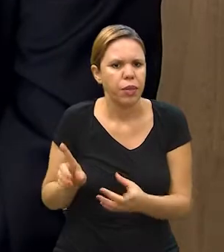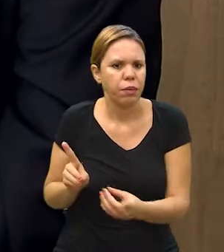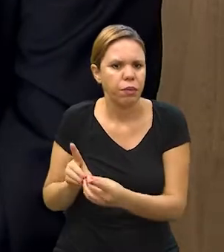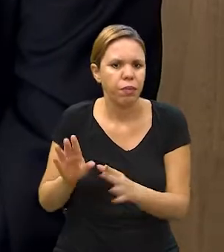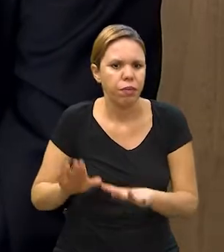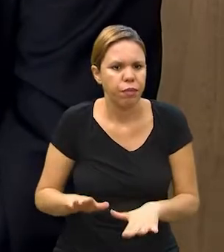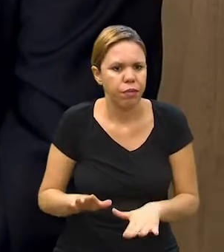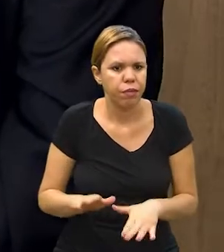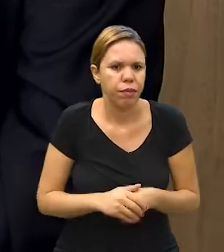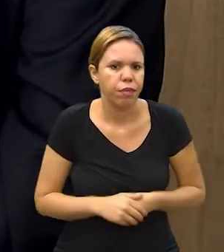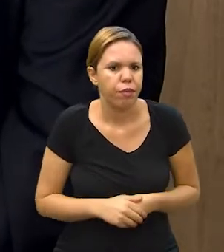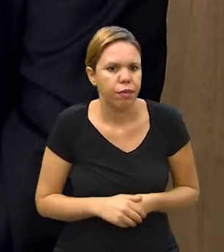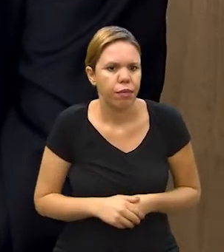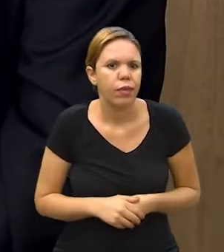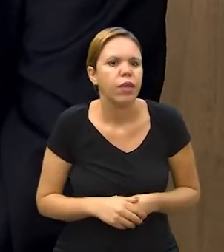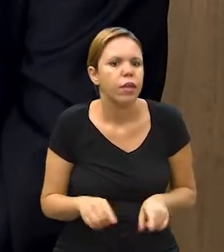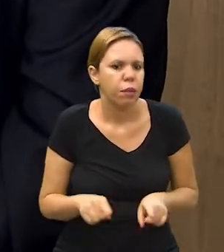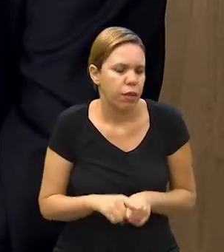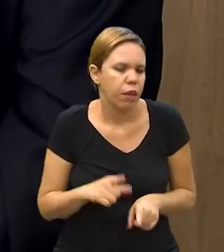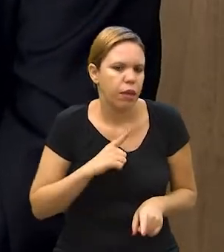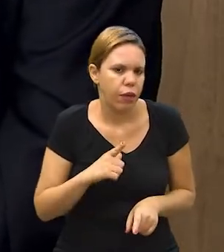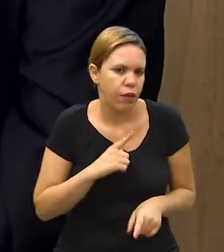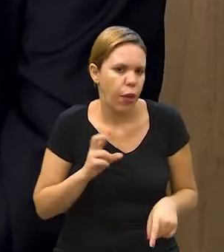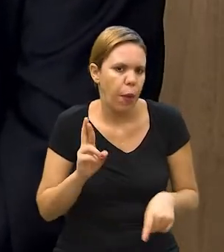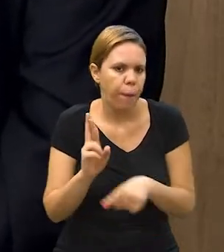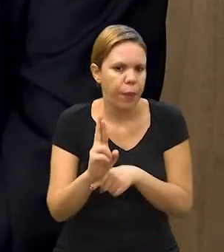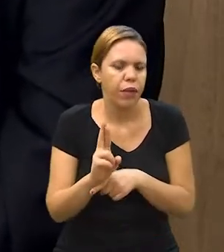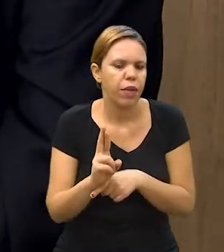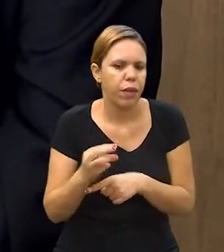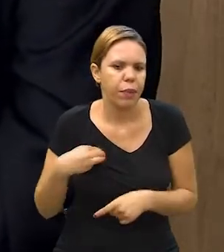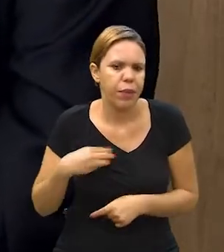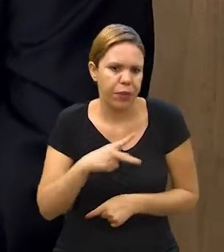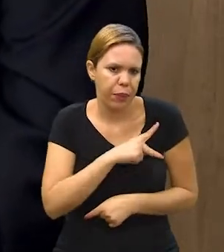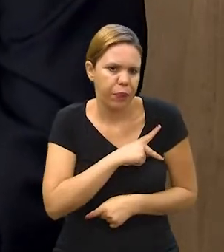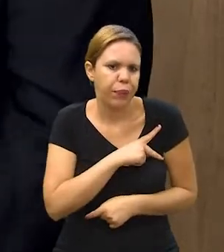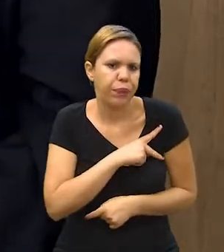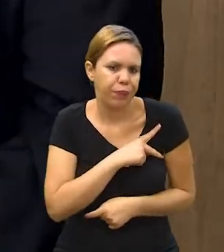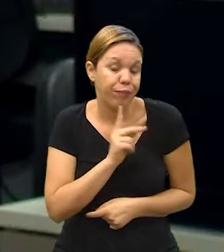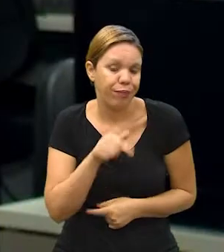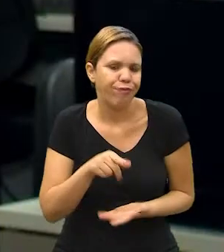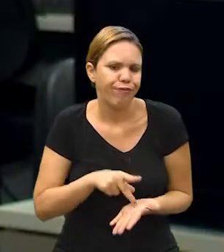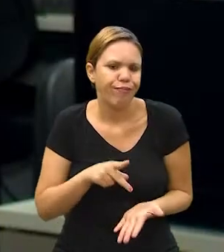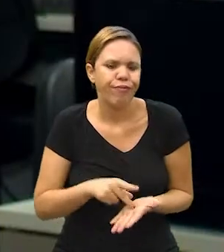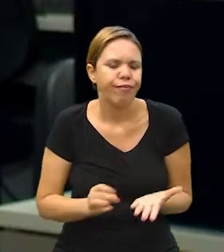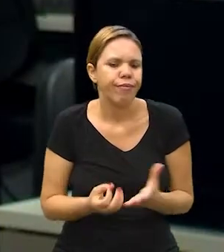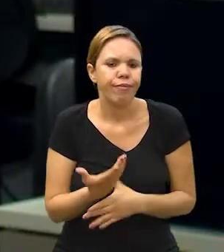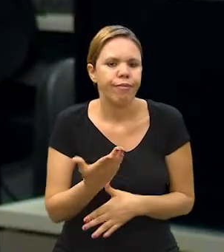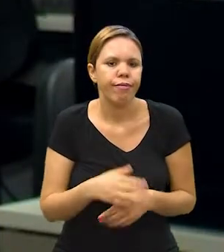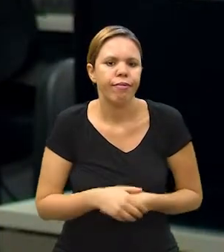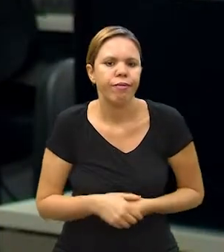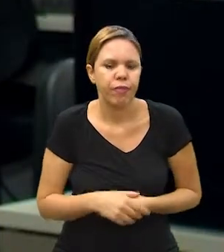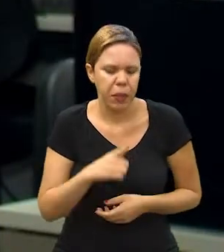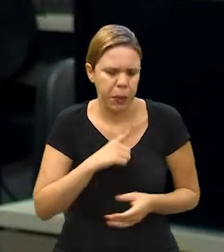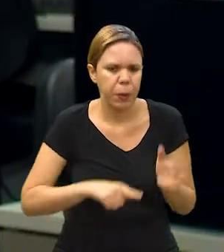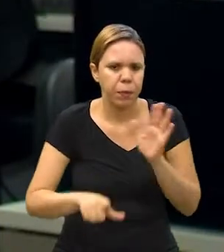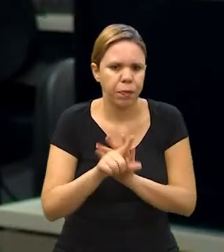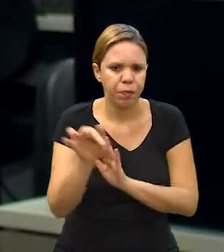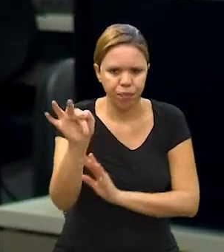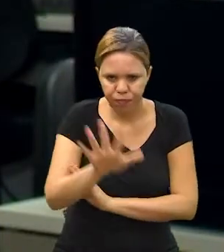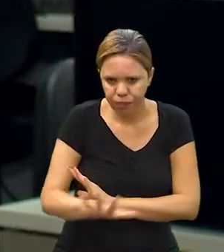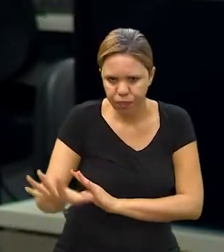mas que isso acabou rendendo uma representação no Ministério Público. Exatamente. O que acontece, né? Existe uma lei